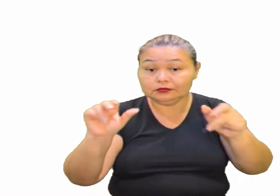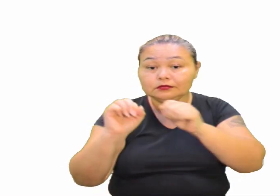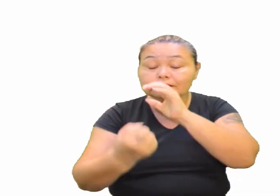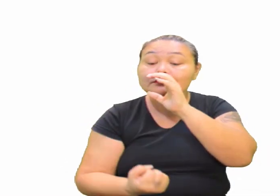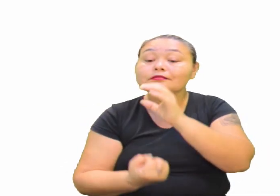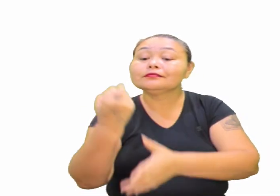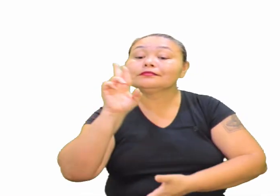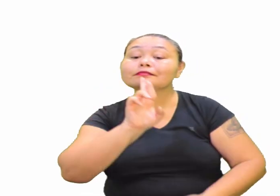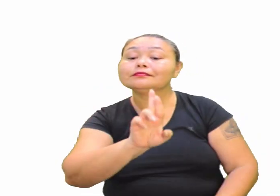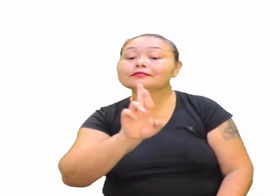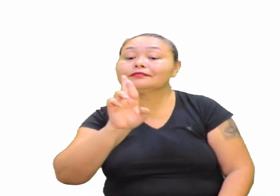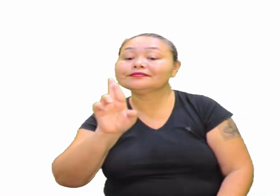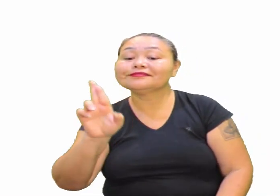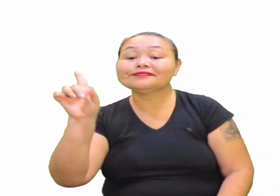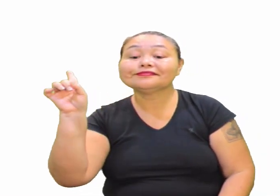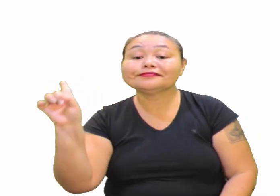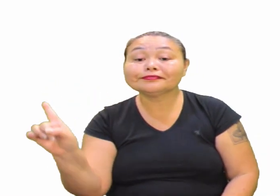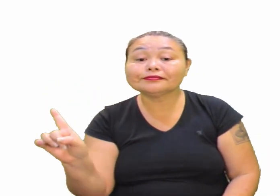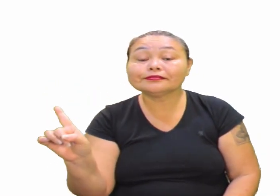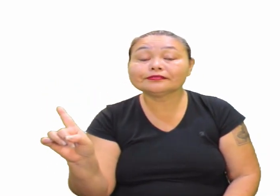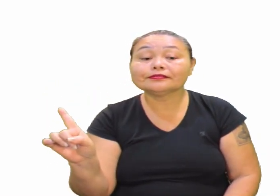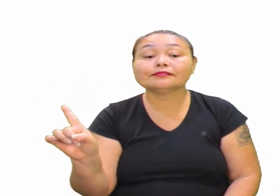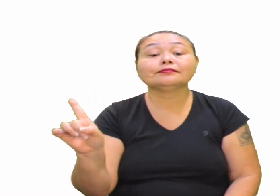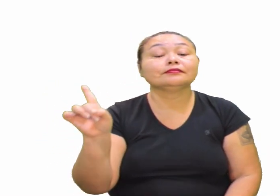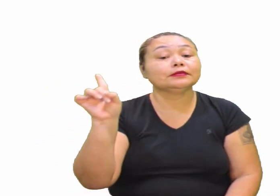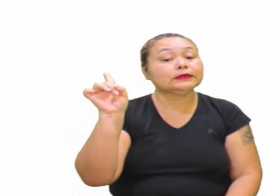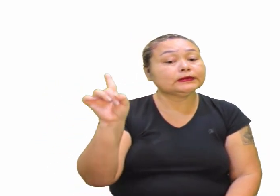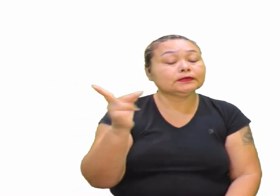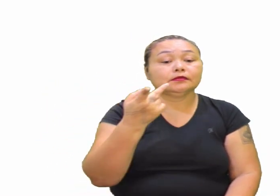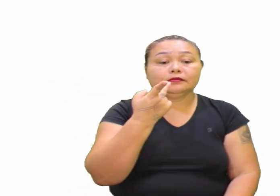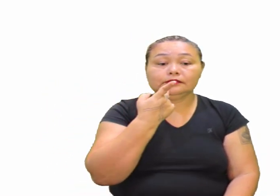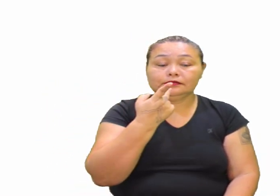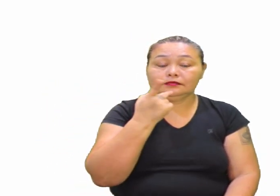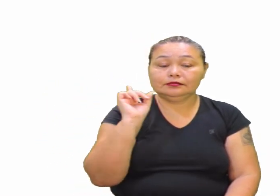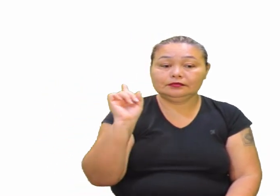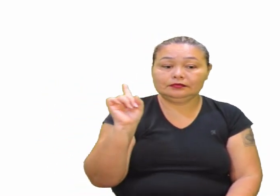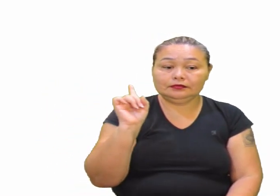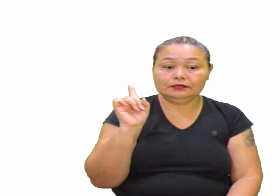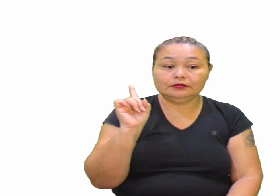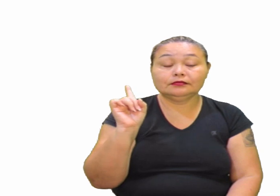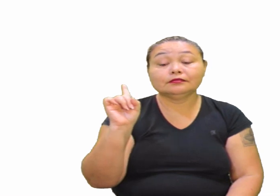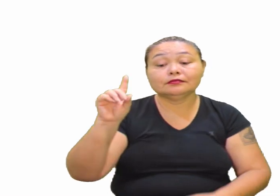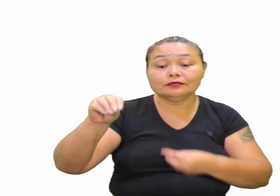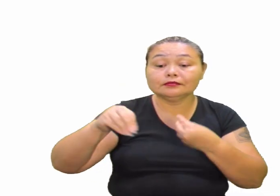quais resultados? Ah, ele falou que ele cruzou cachorros